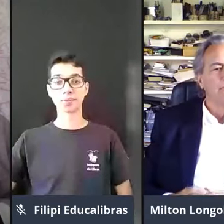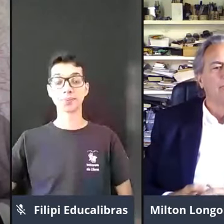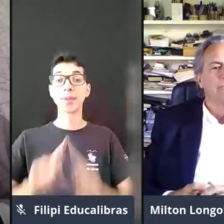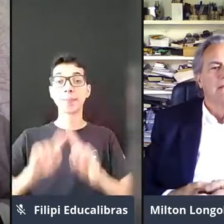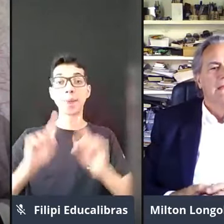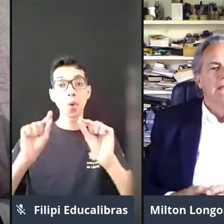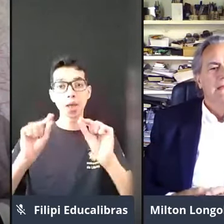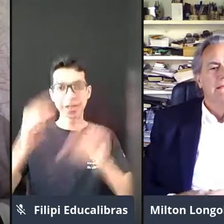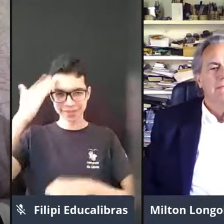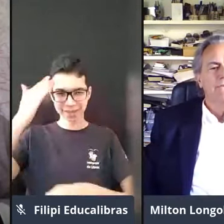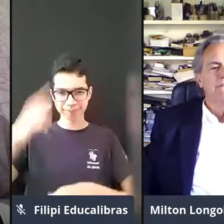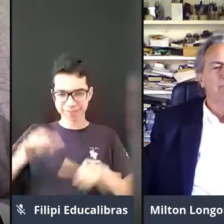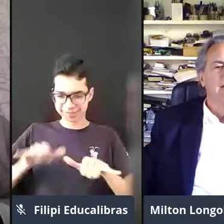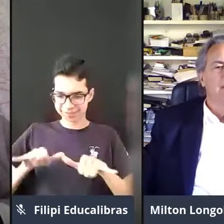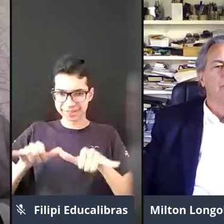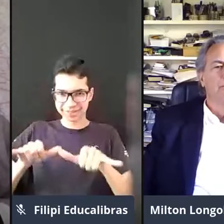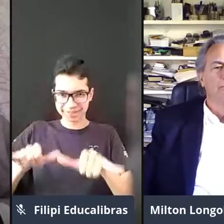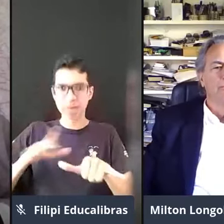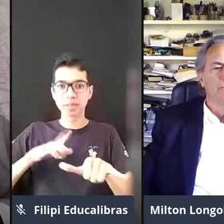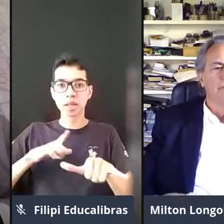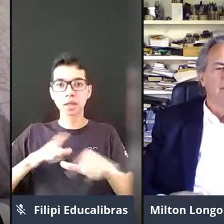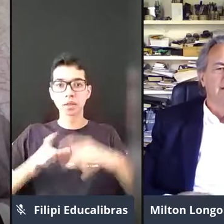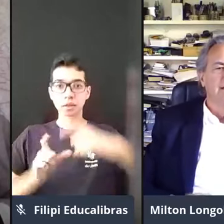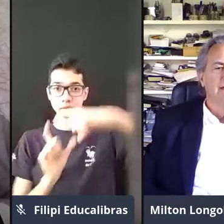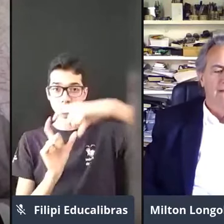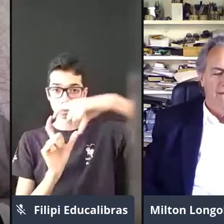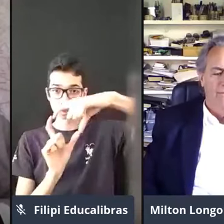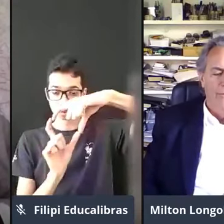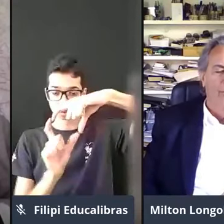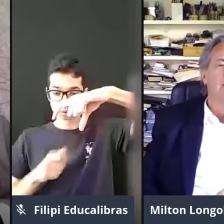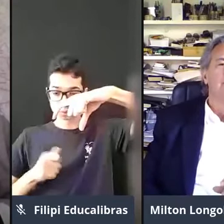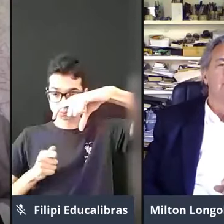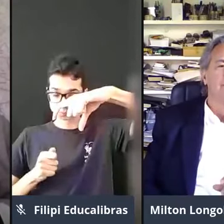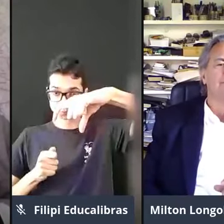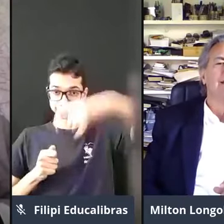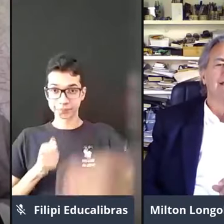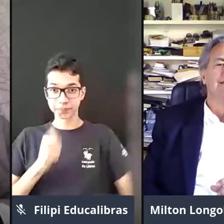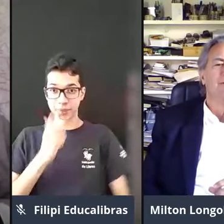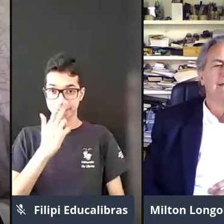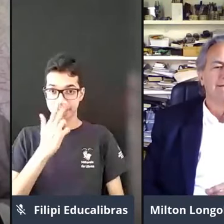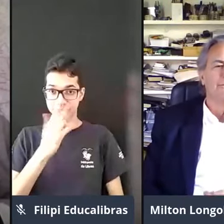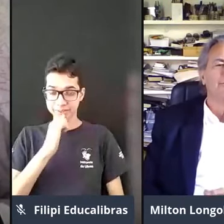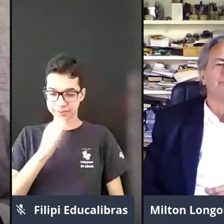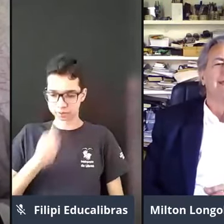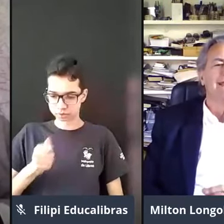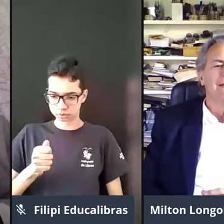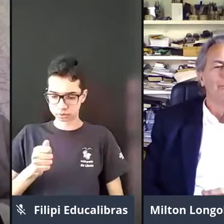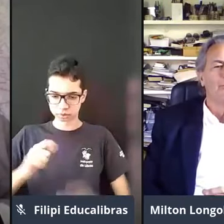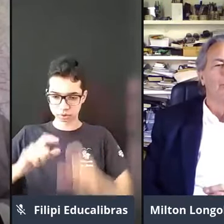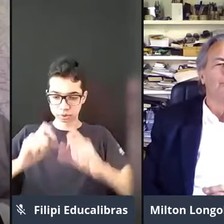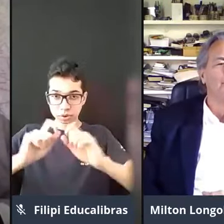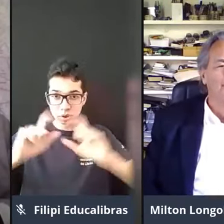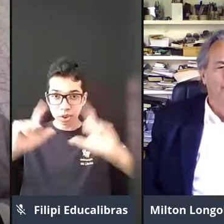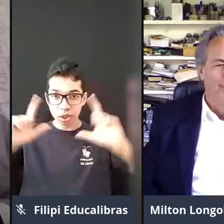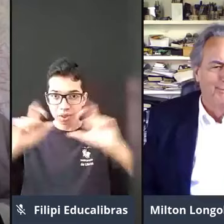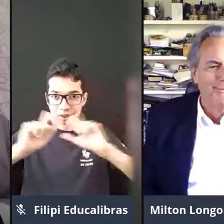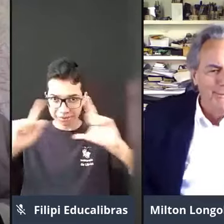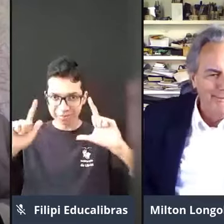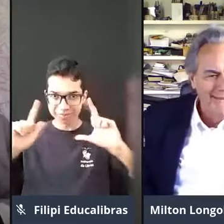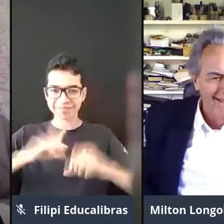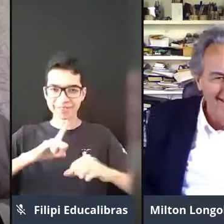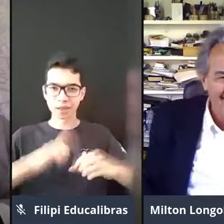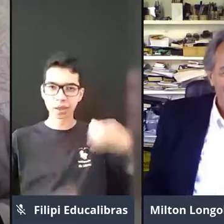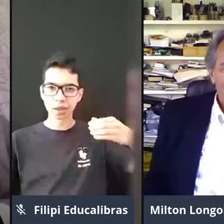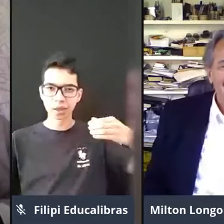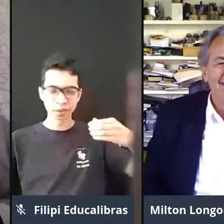de aumento. Então, você pega o produto da prateleira, coloca debaixo da lente de aumento, você consegue ler o rótulo do